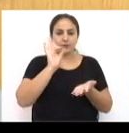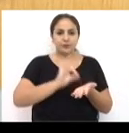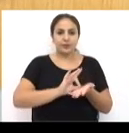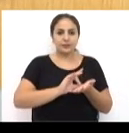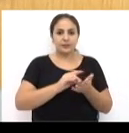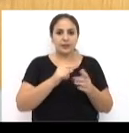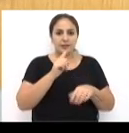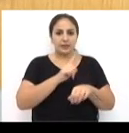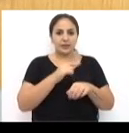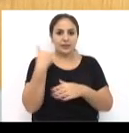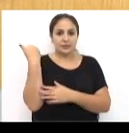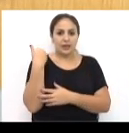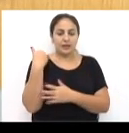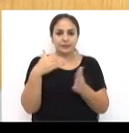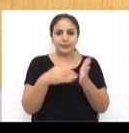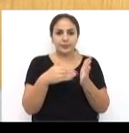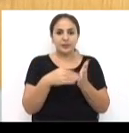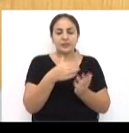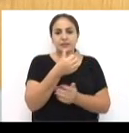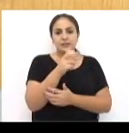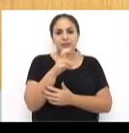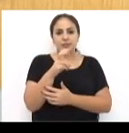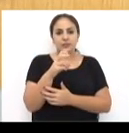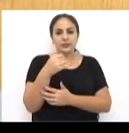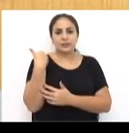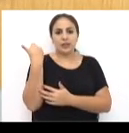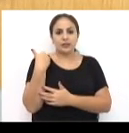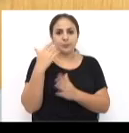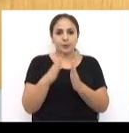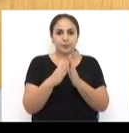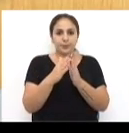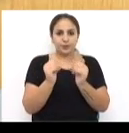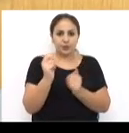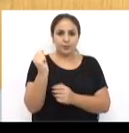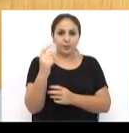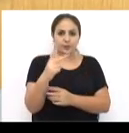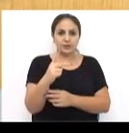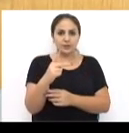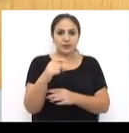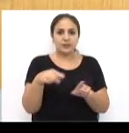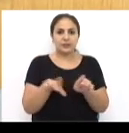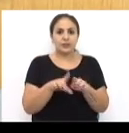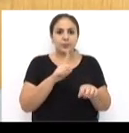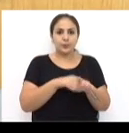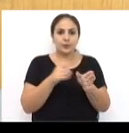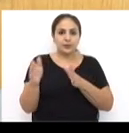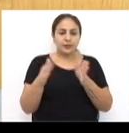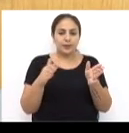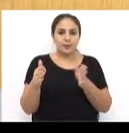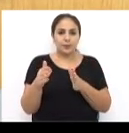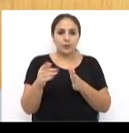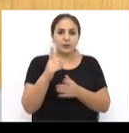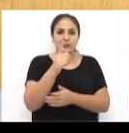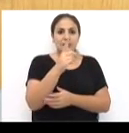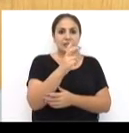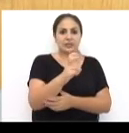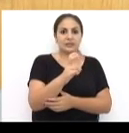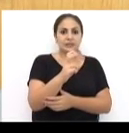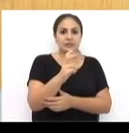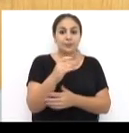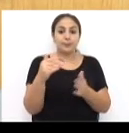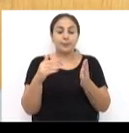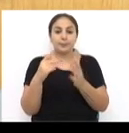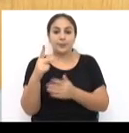de 65 anos para requerer a aposentadoria e eleva o tempo mínimo de contribuição de 15 para